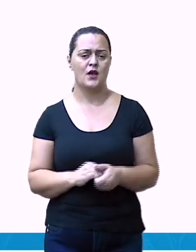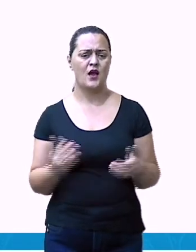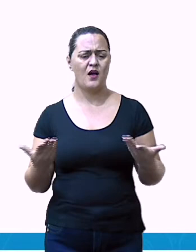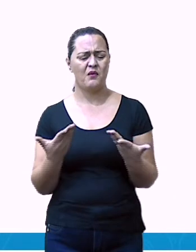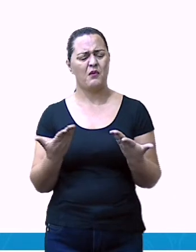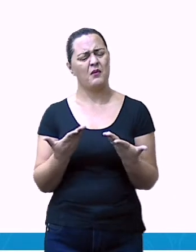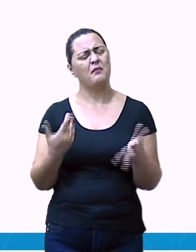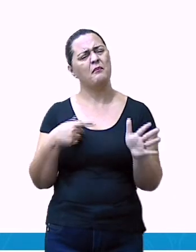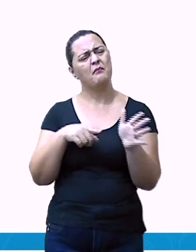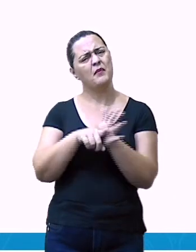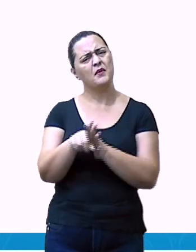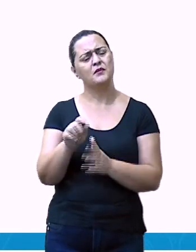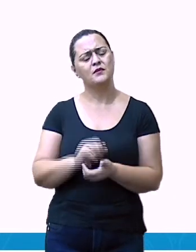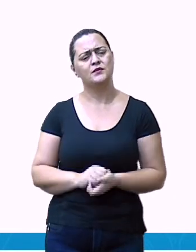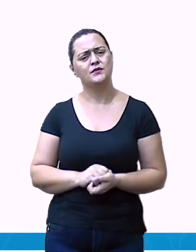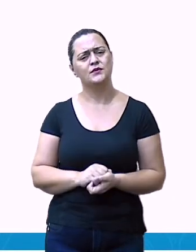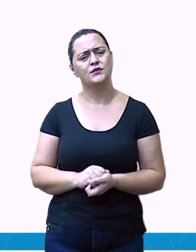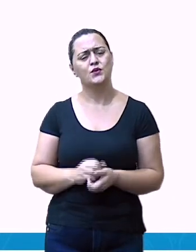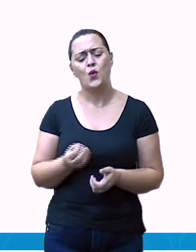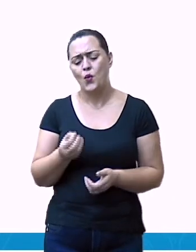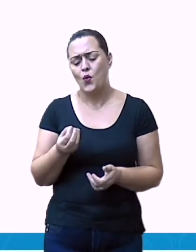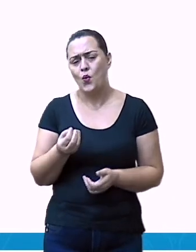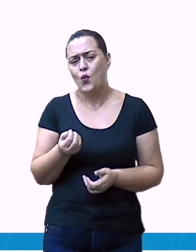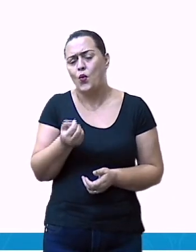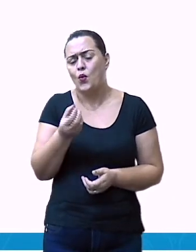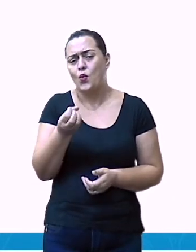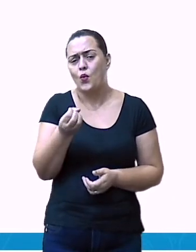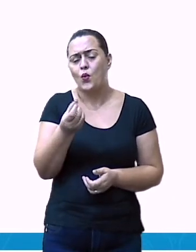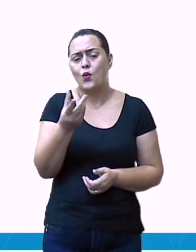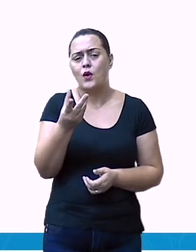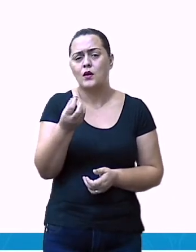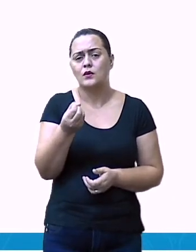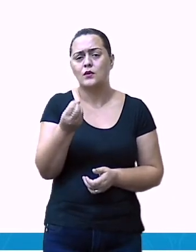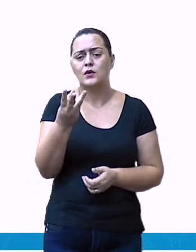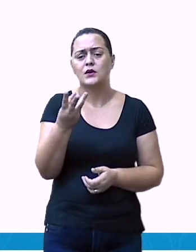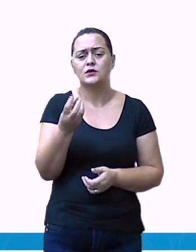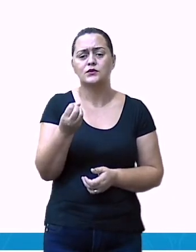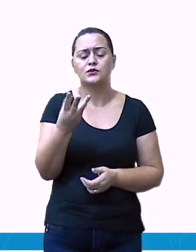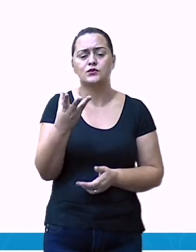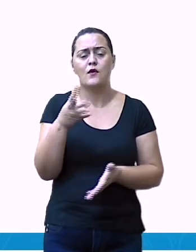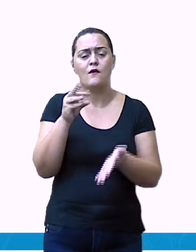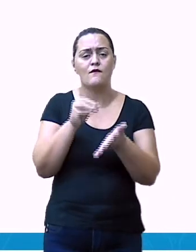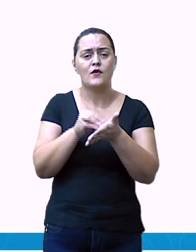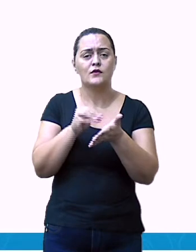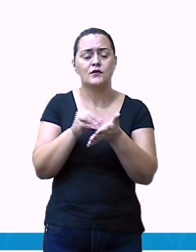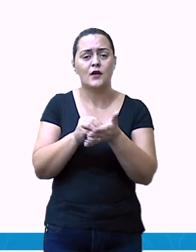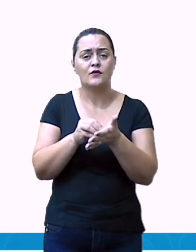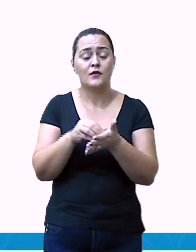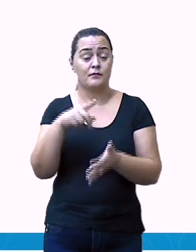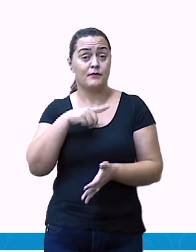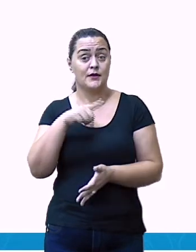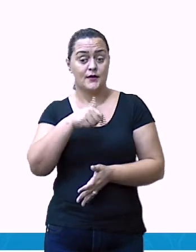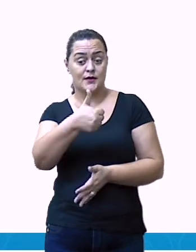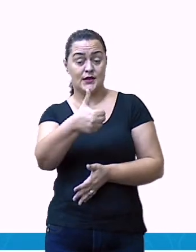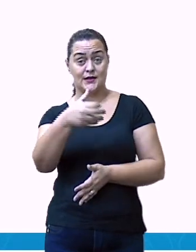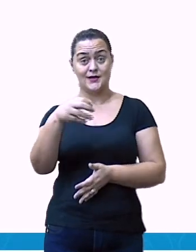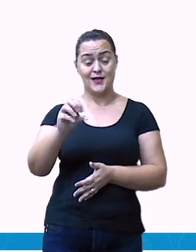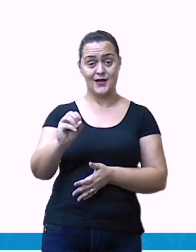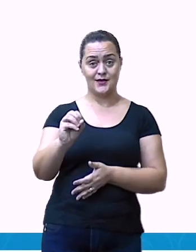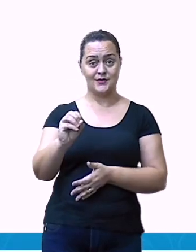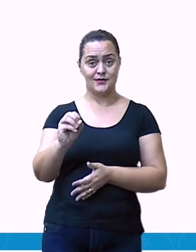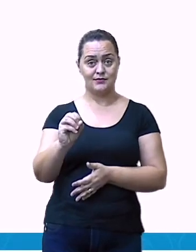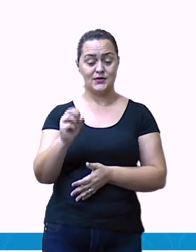pontuação máxima nessa atividade? Lembrando que a pontuação máxima era de 10 e ela